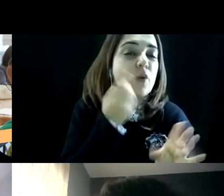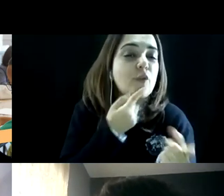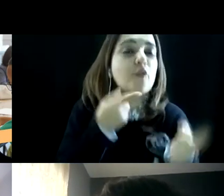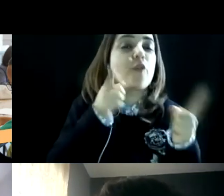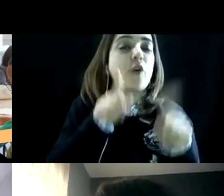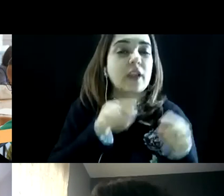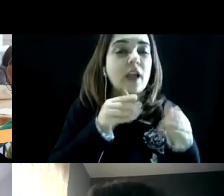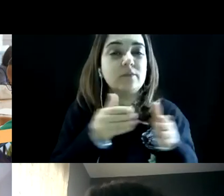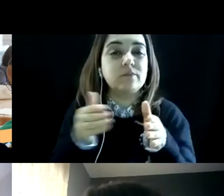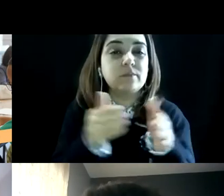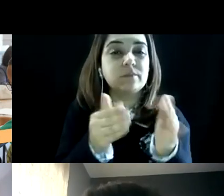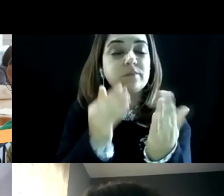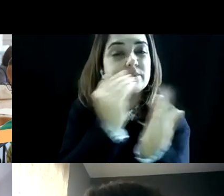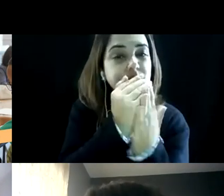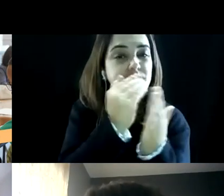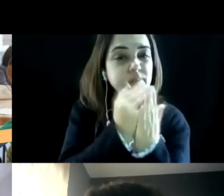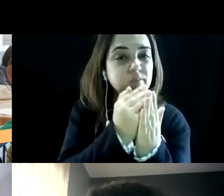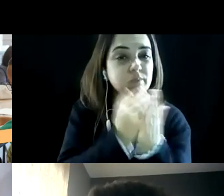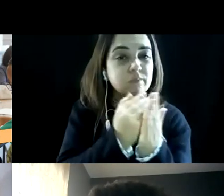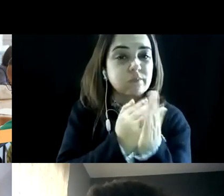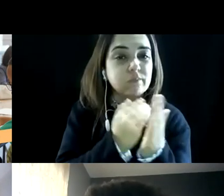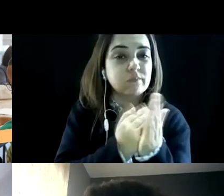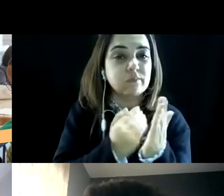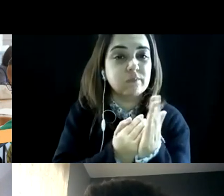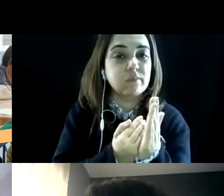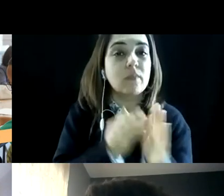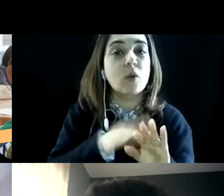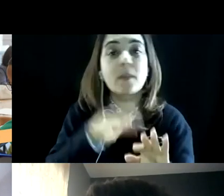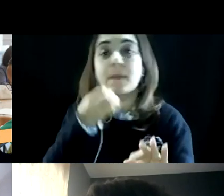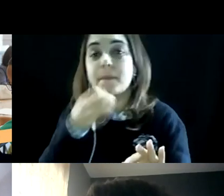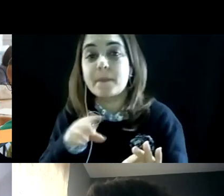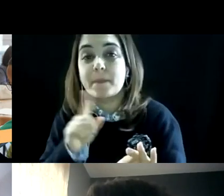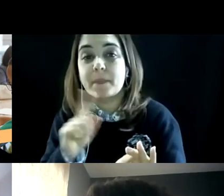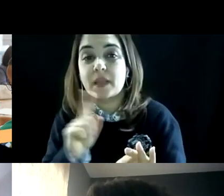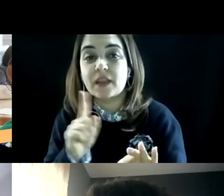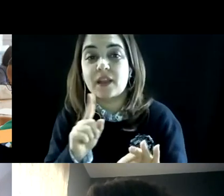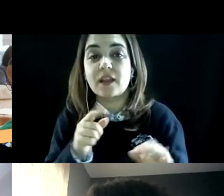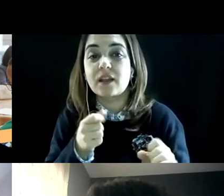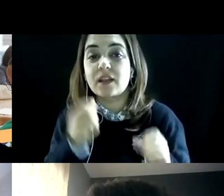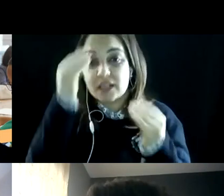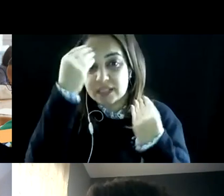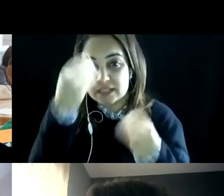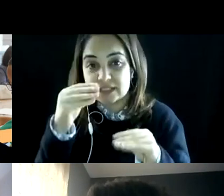ensino secundário sem perder as qualidades do ensino profissional, sem perder